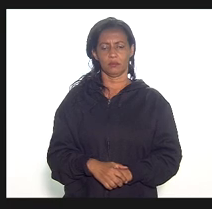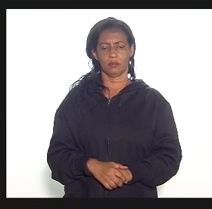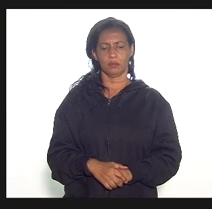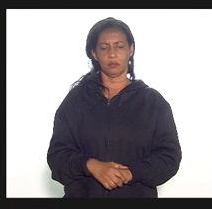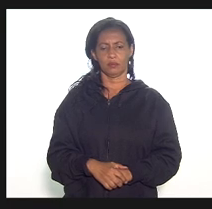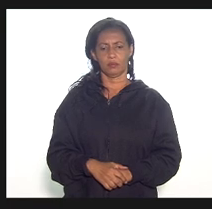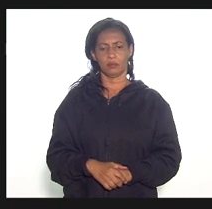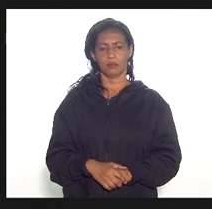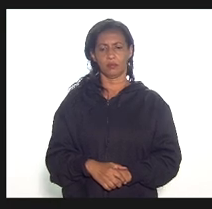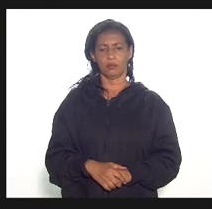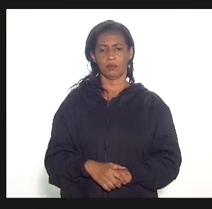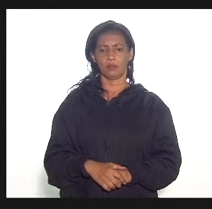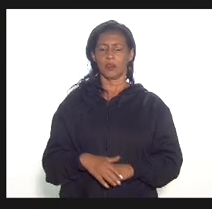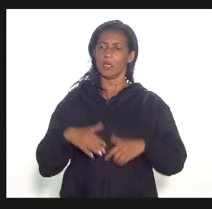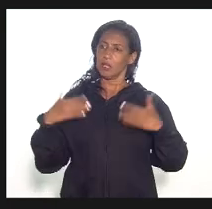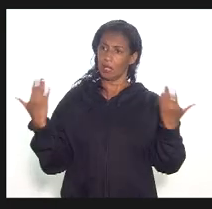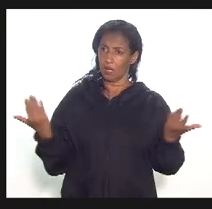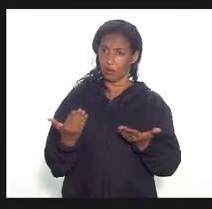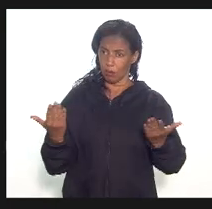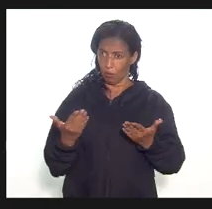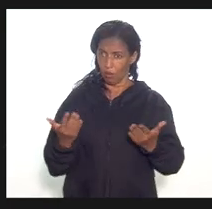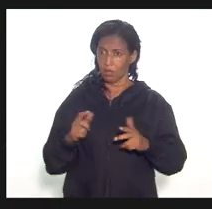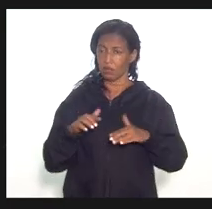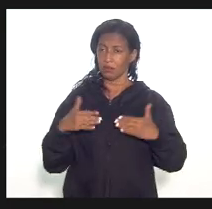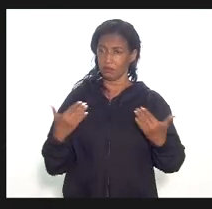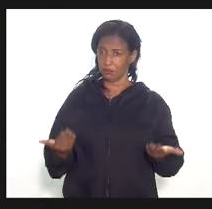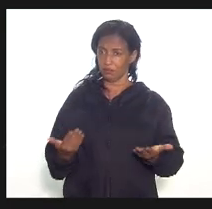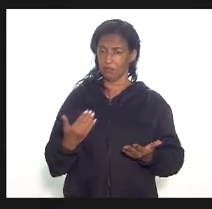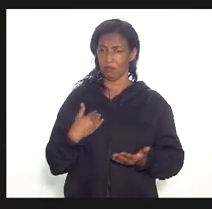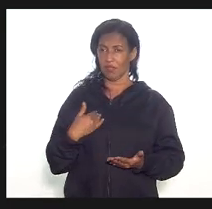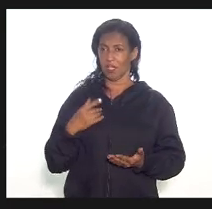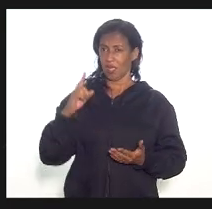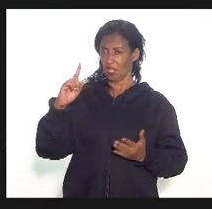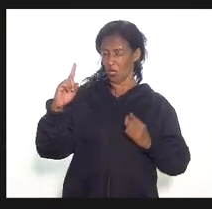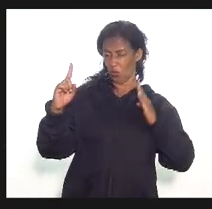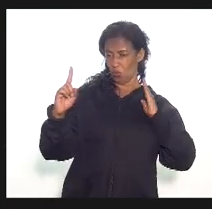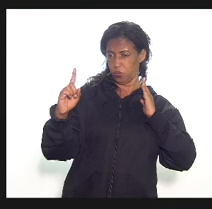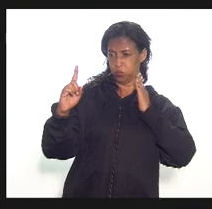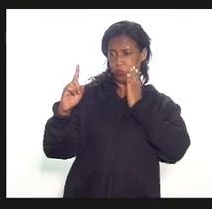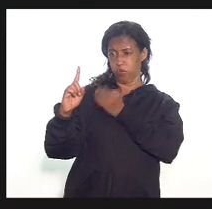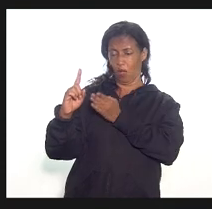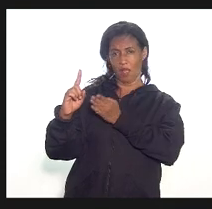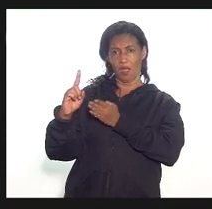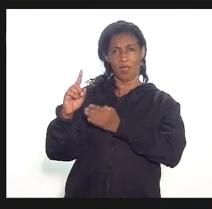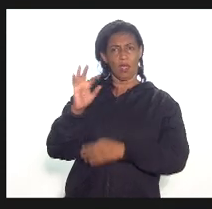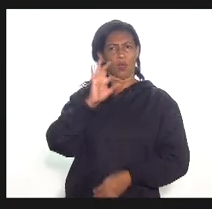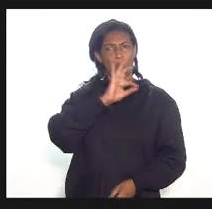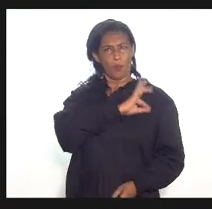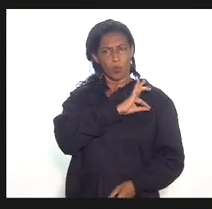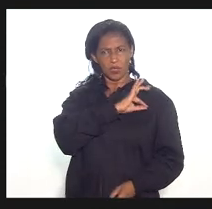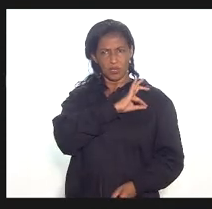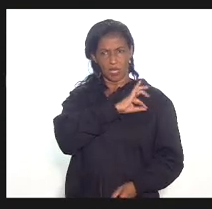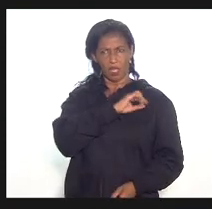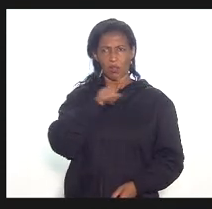e portanto agora então eu me dirijo a você policial a você da área de segurança pública a